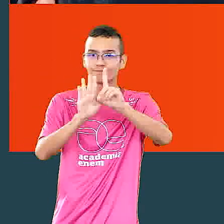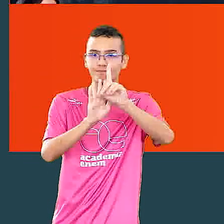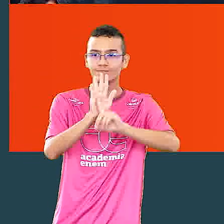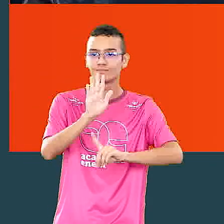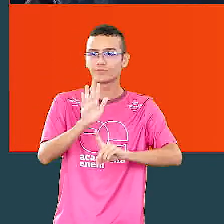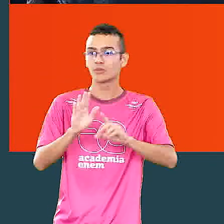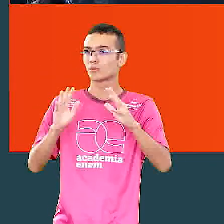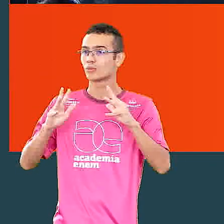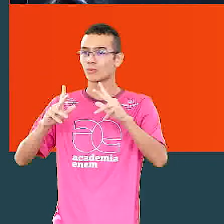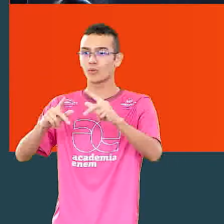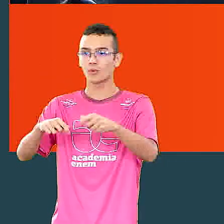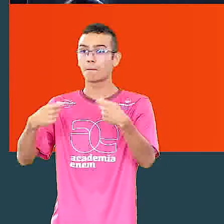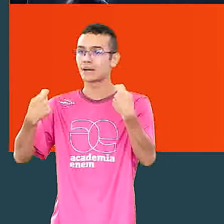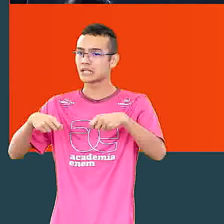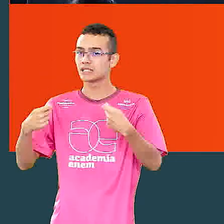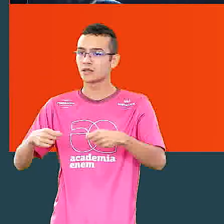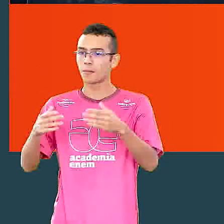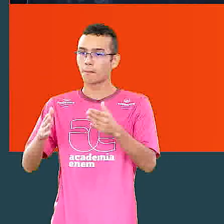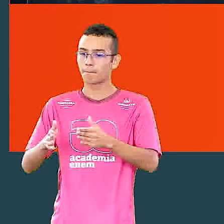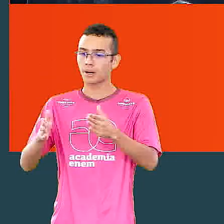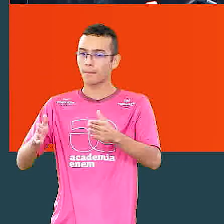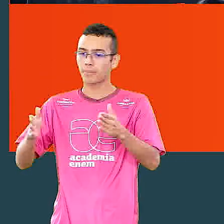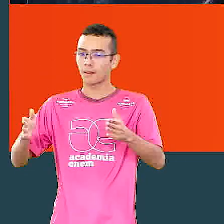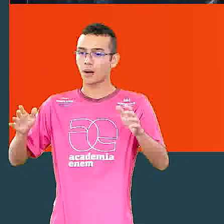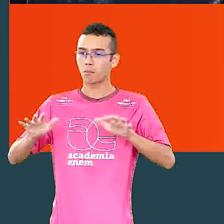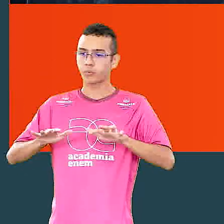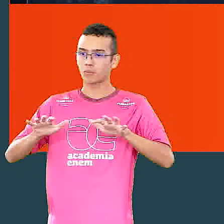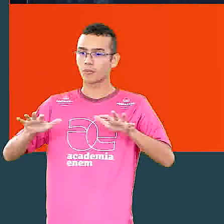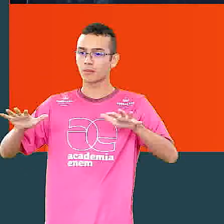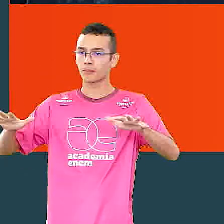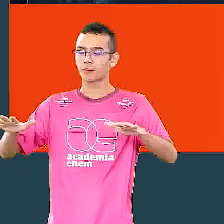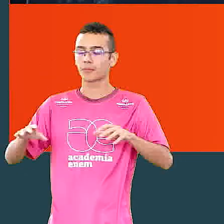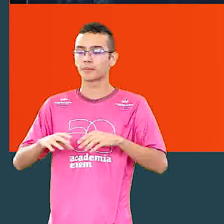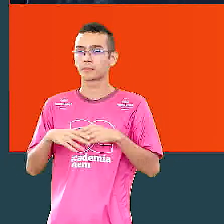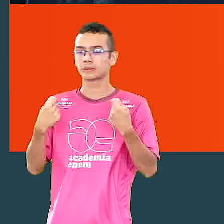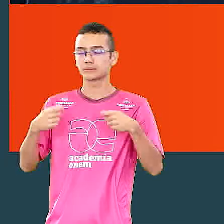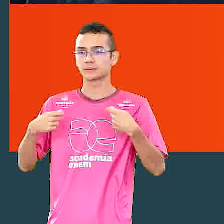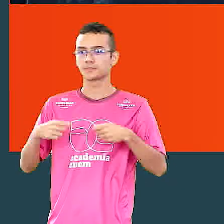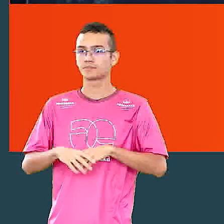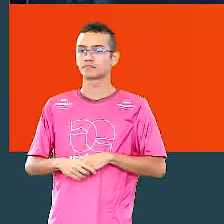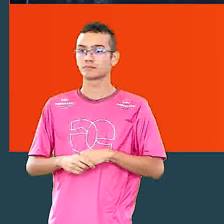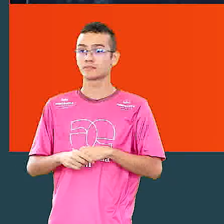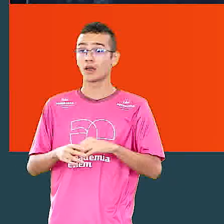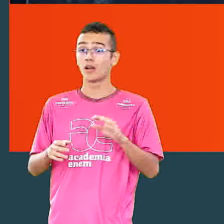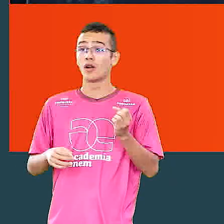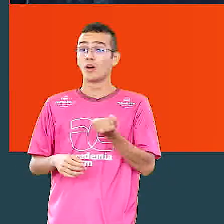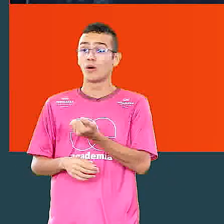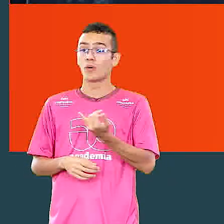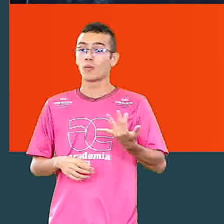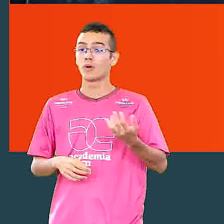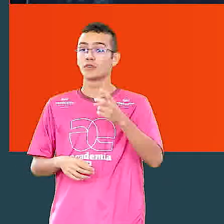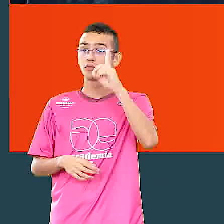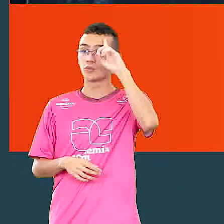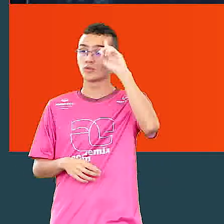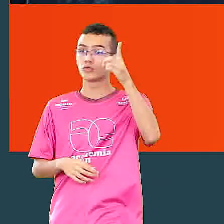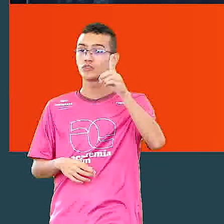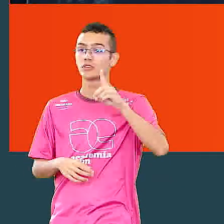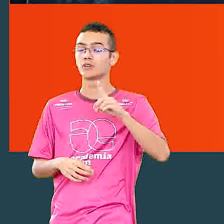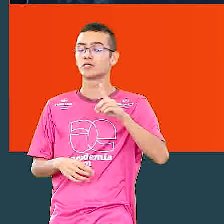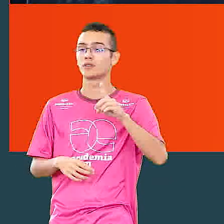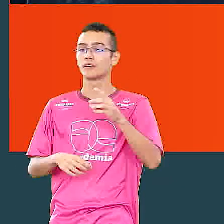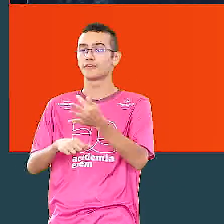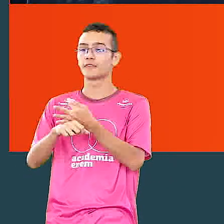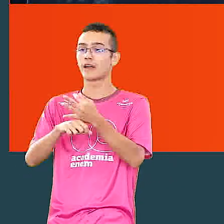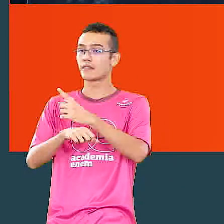pode retroagir. Por exemplo, quantos dias de férias nós temos anualmente? Quantos dias? 30